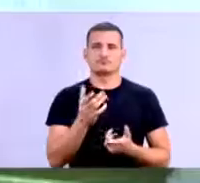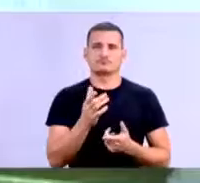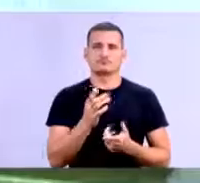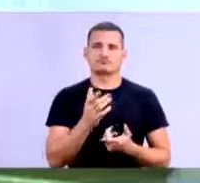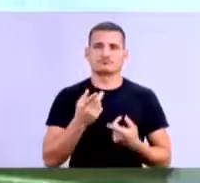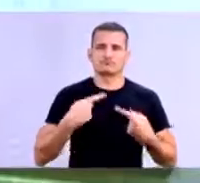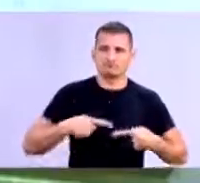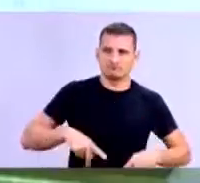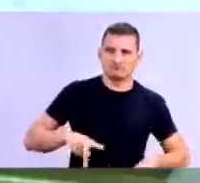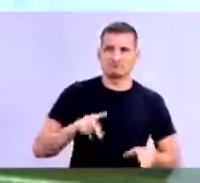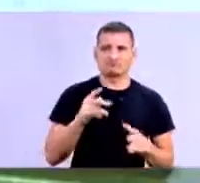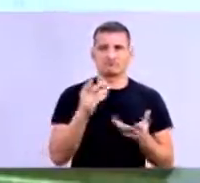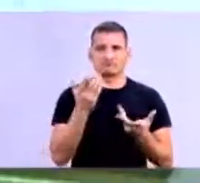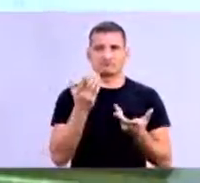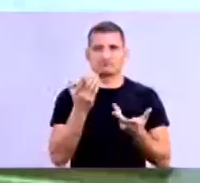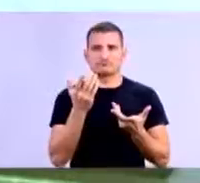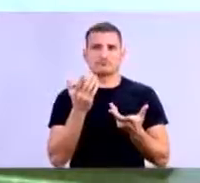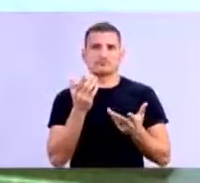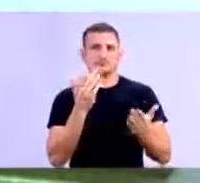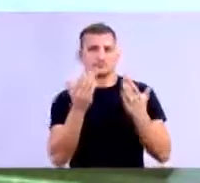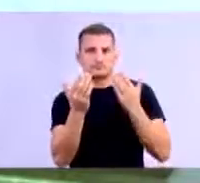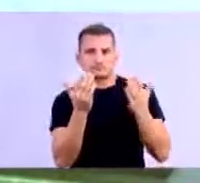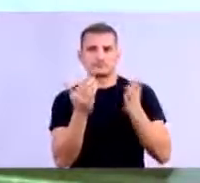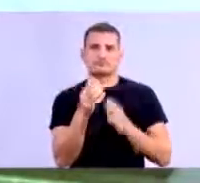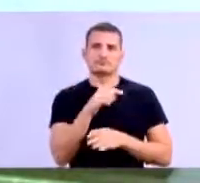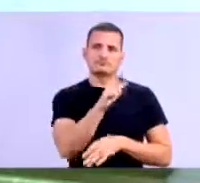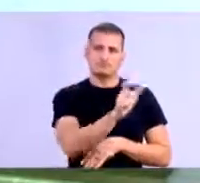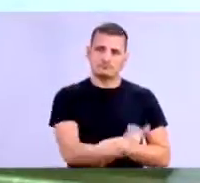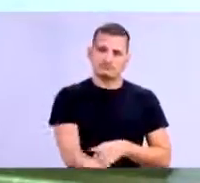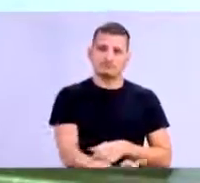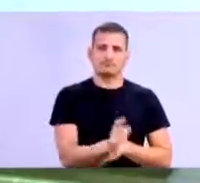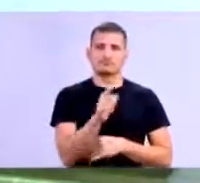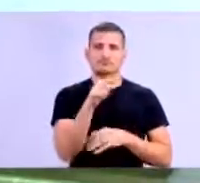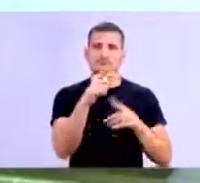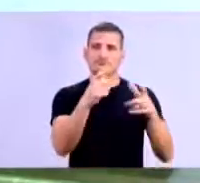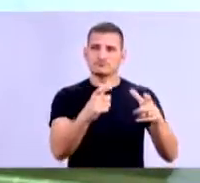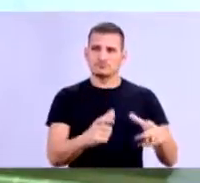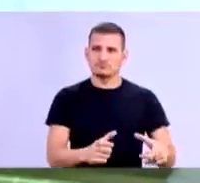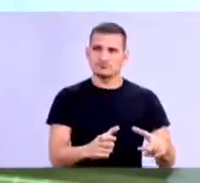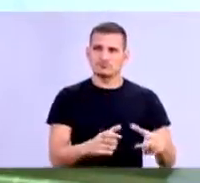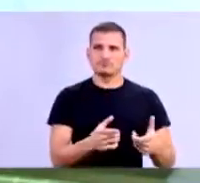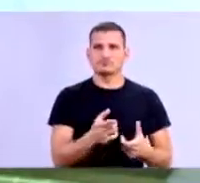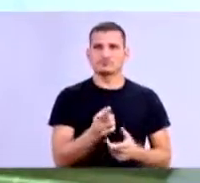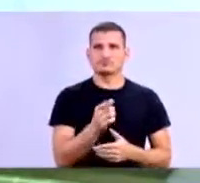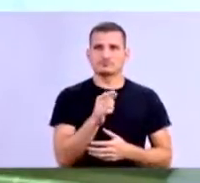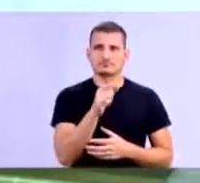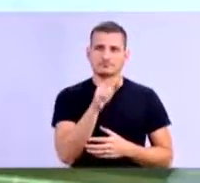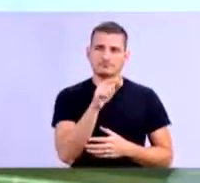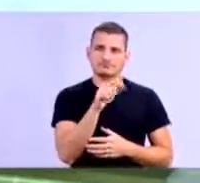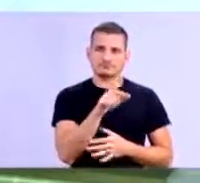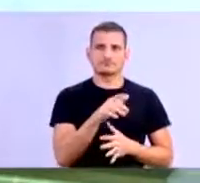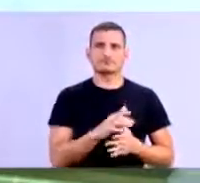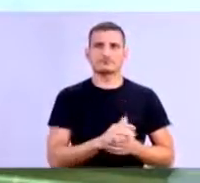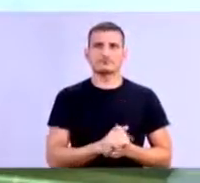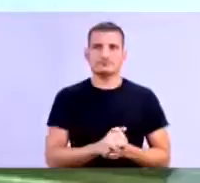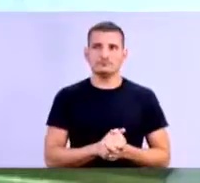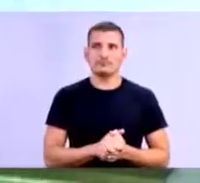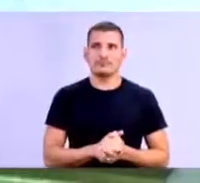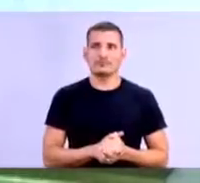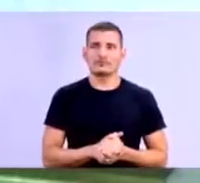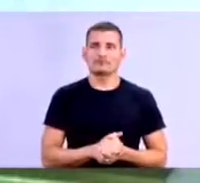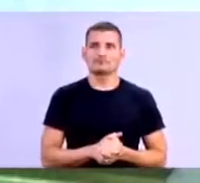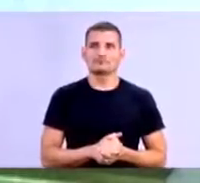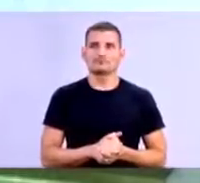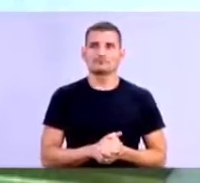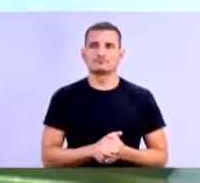físicas, psicológicas desse personagem, desse lugar, desta situação. Muito bem, é